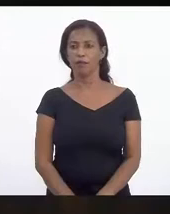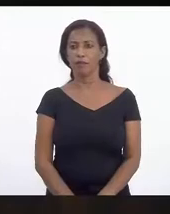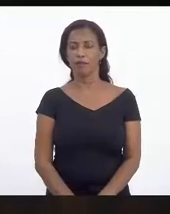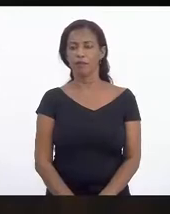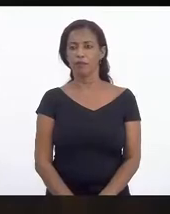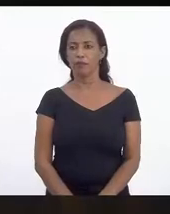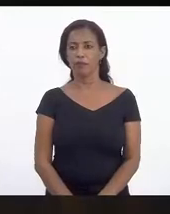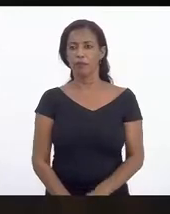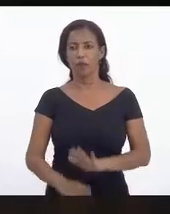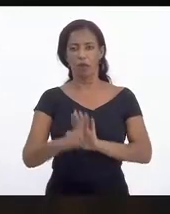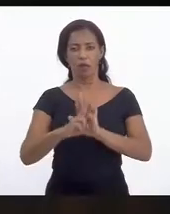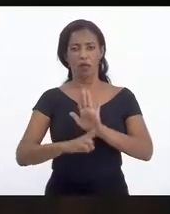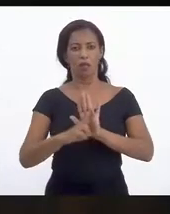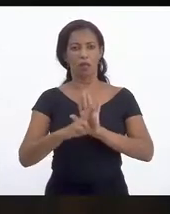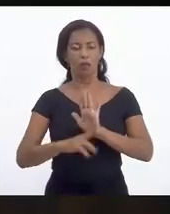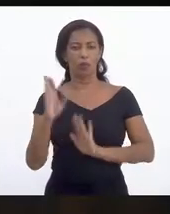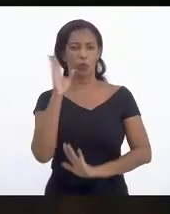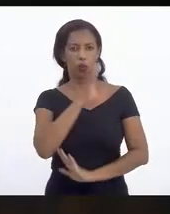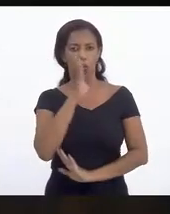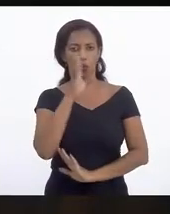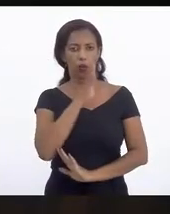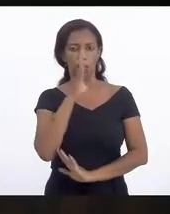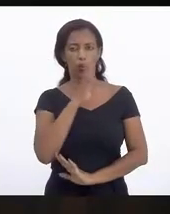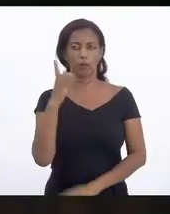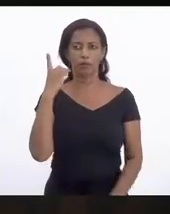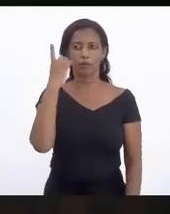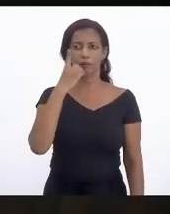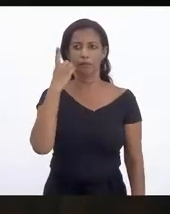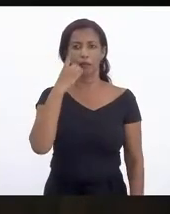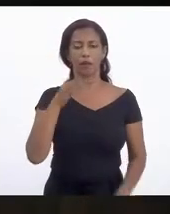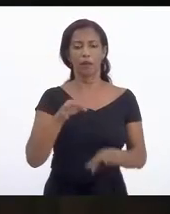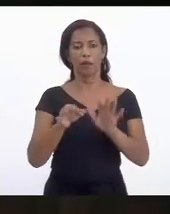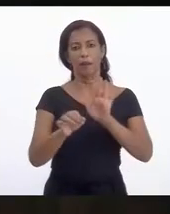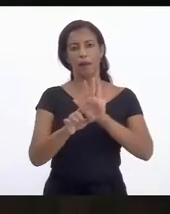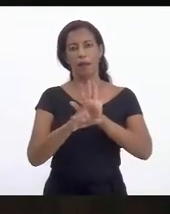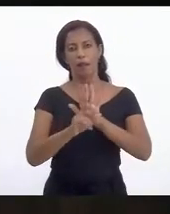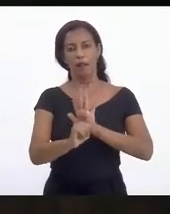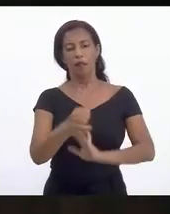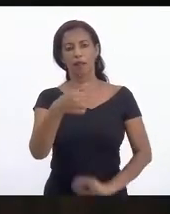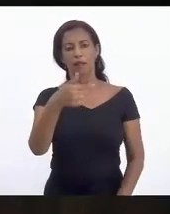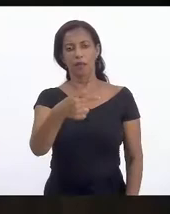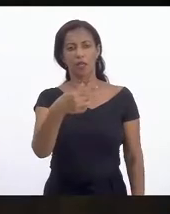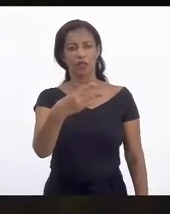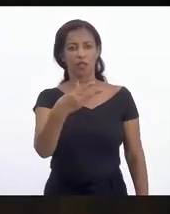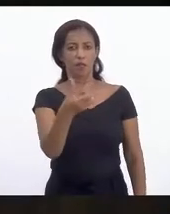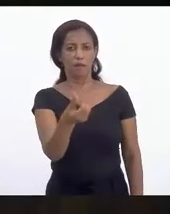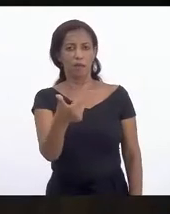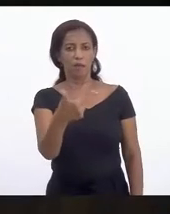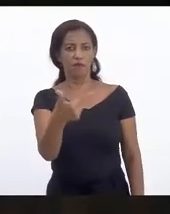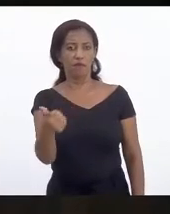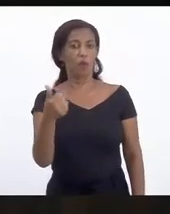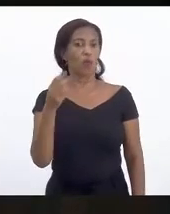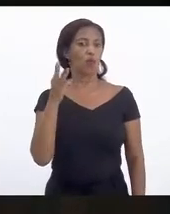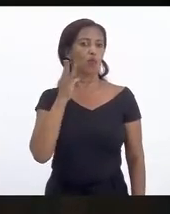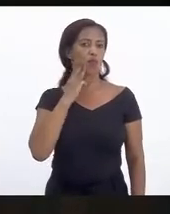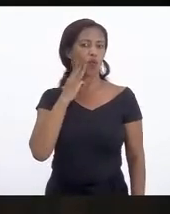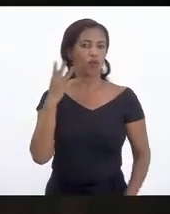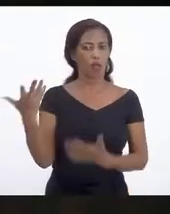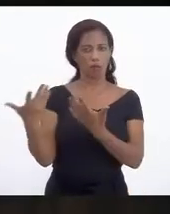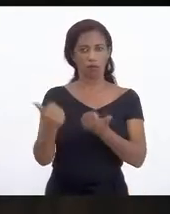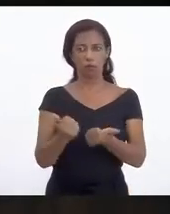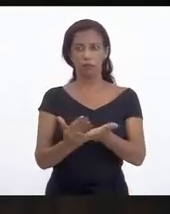de requerimento de urgência, deputado, o projeto 736/2021, deputado Valdeco Carneiro. Os senhores que